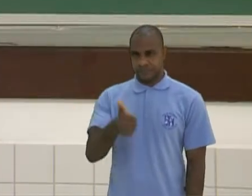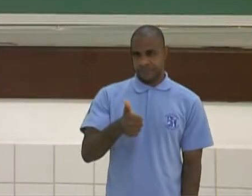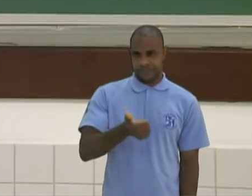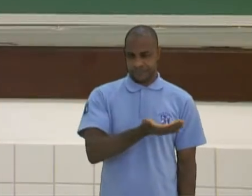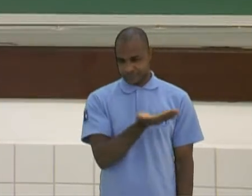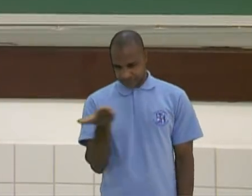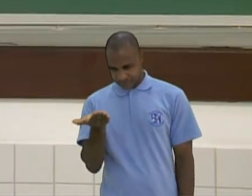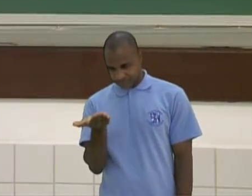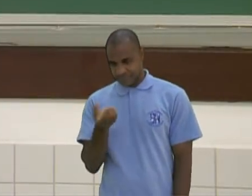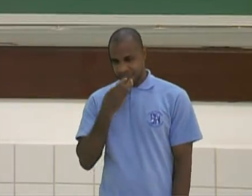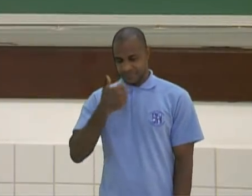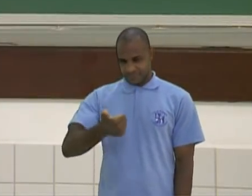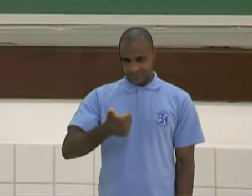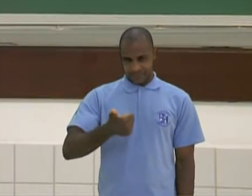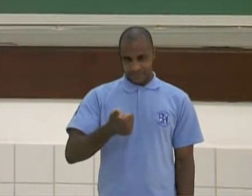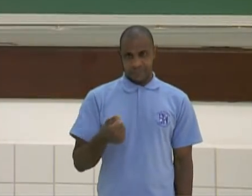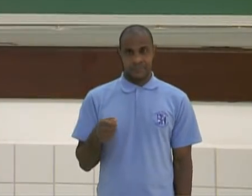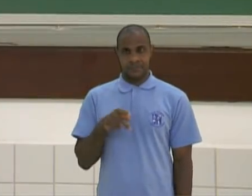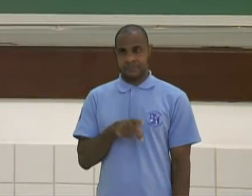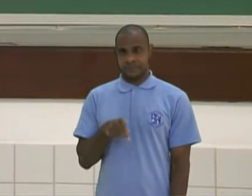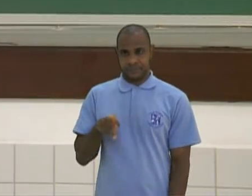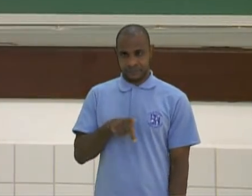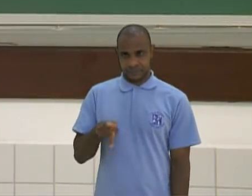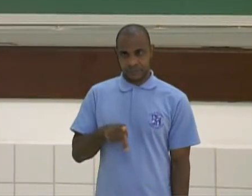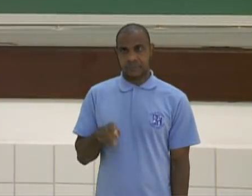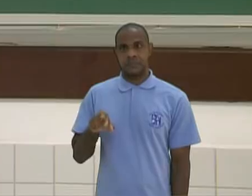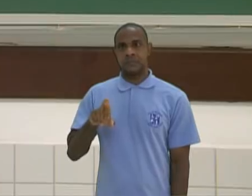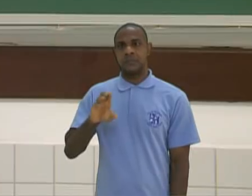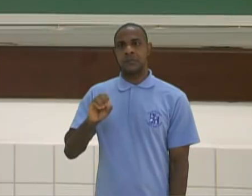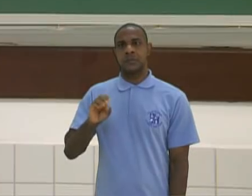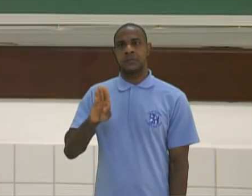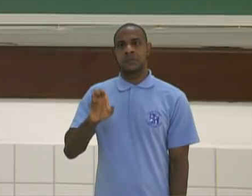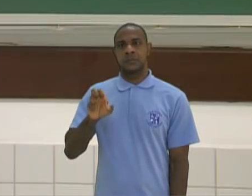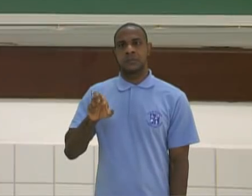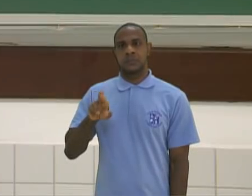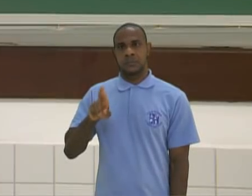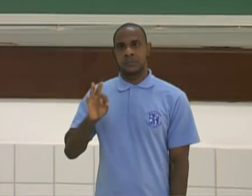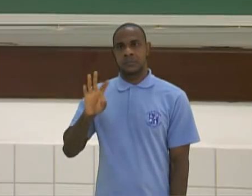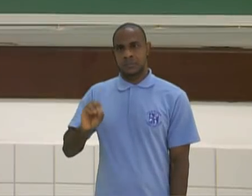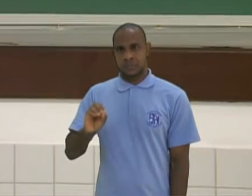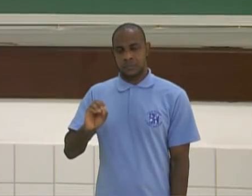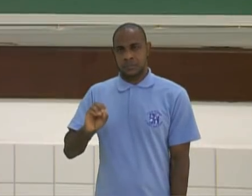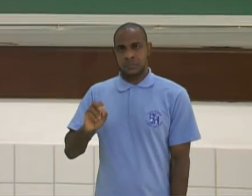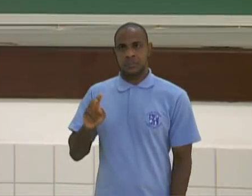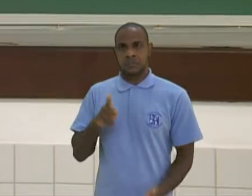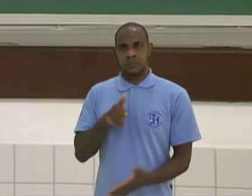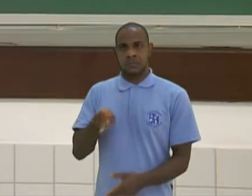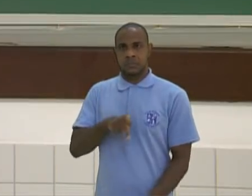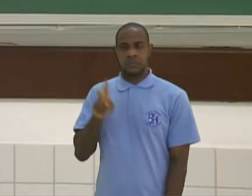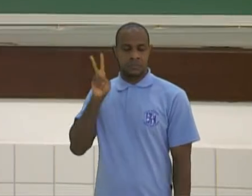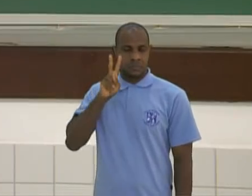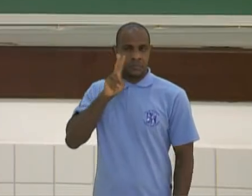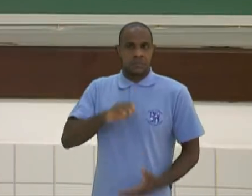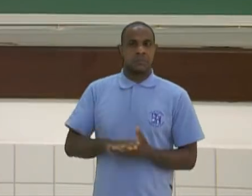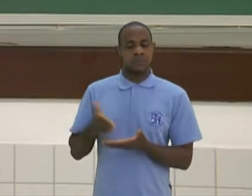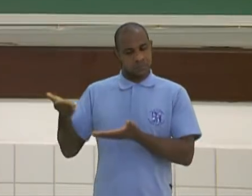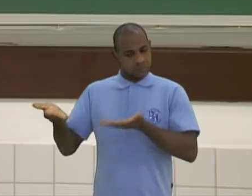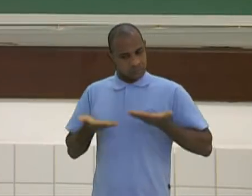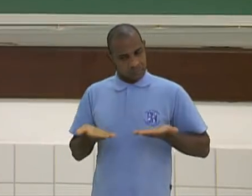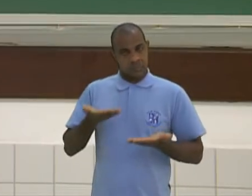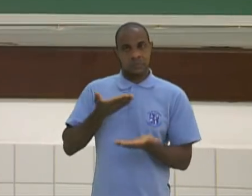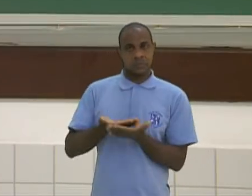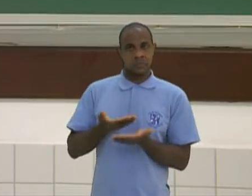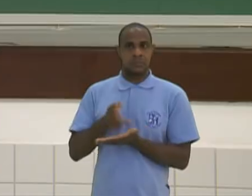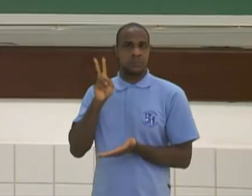Fala galera, tudo bem? Sou o professor Roberto Falcione, professor de História e em nome da Secretaria da Educação, todos bem-vindos para mais uma aula de História.